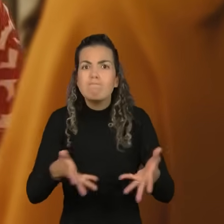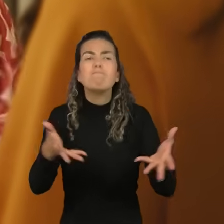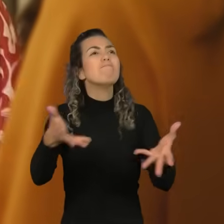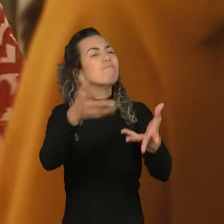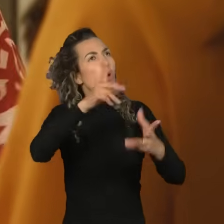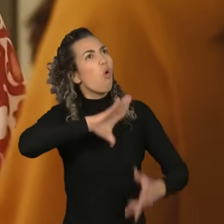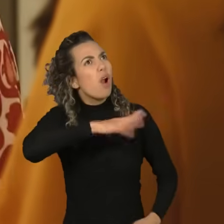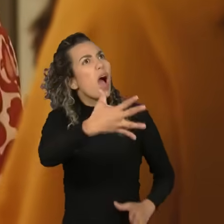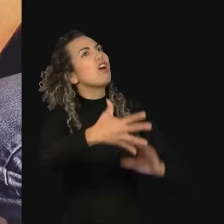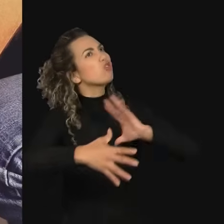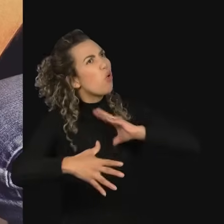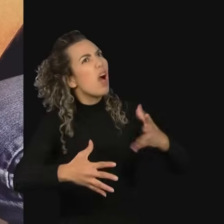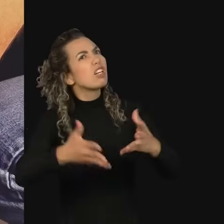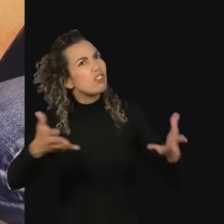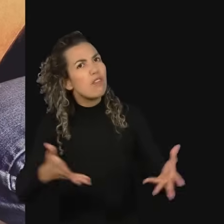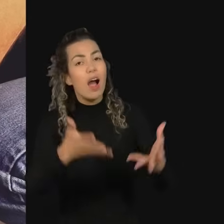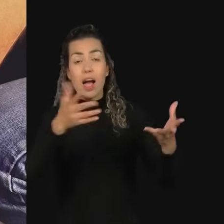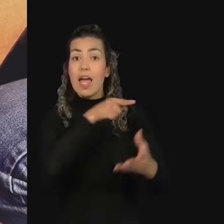incomodado com tanto amor.